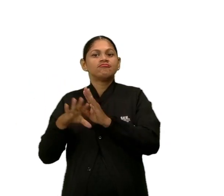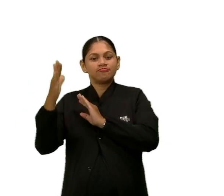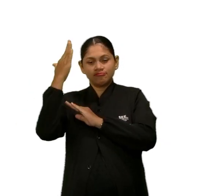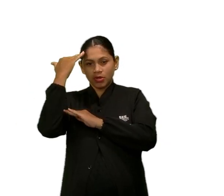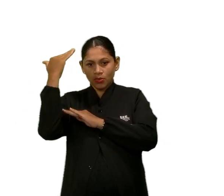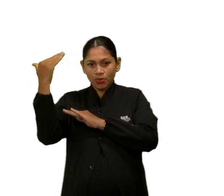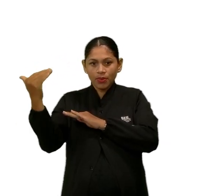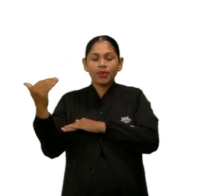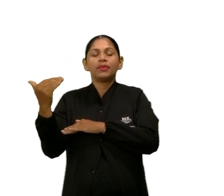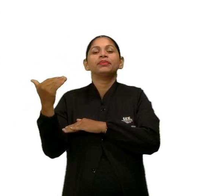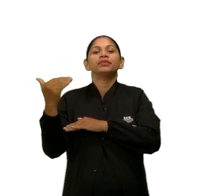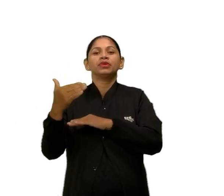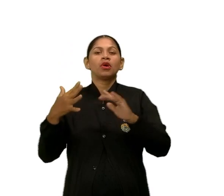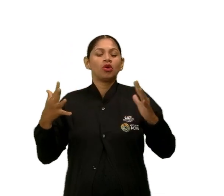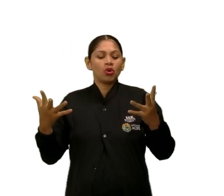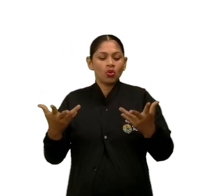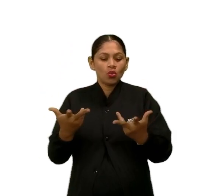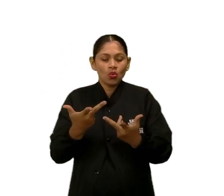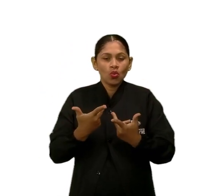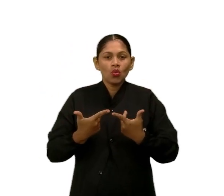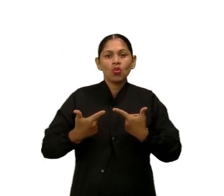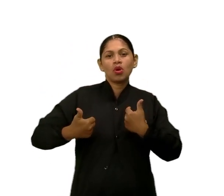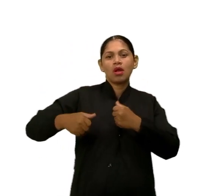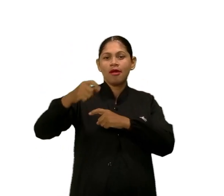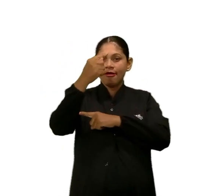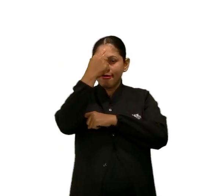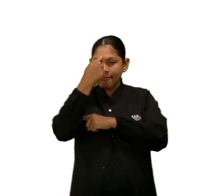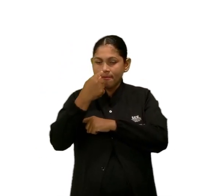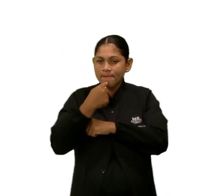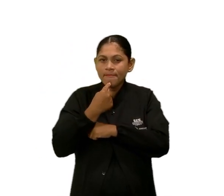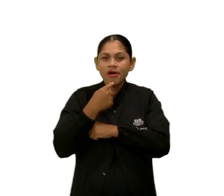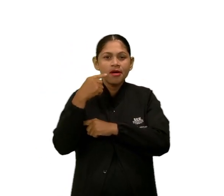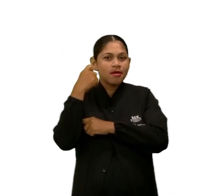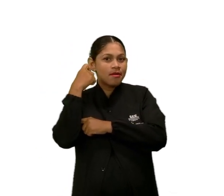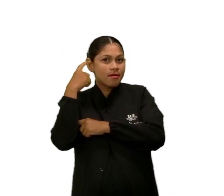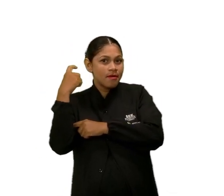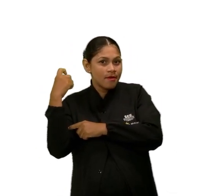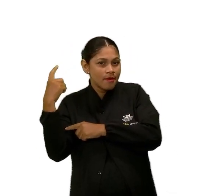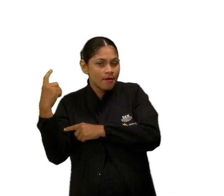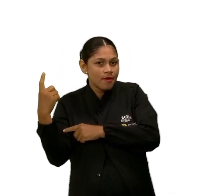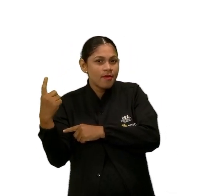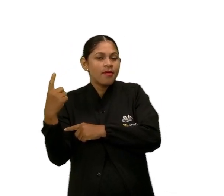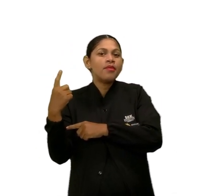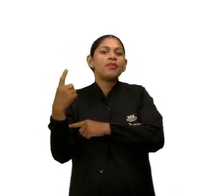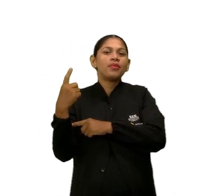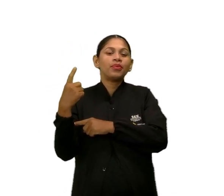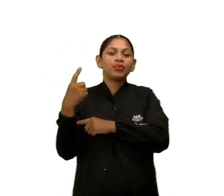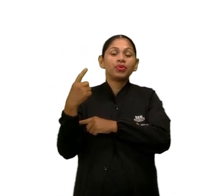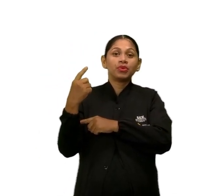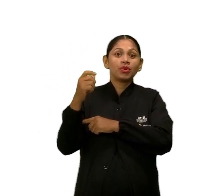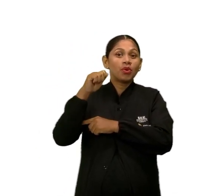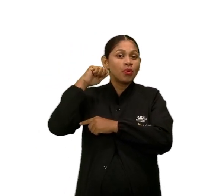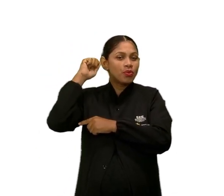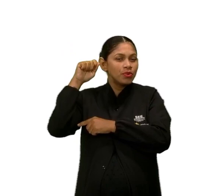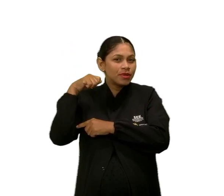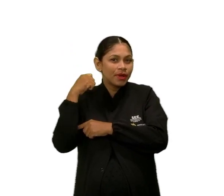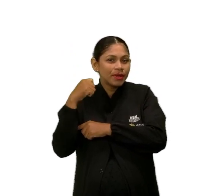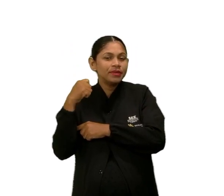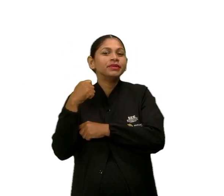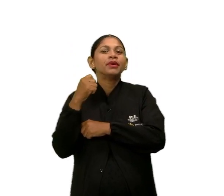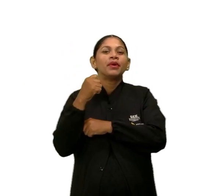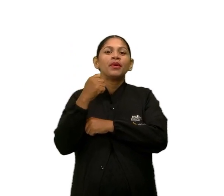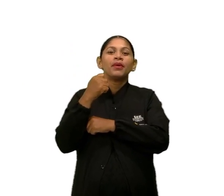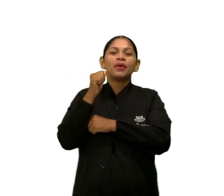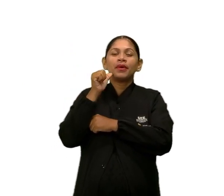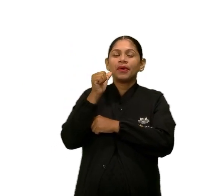com grande qualidade de imagem, de sons, fizeram com que os atores e atrizes se